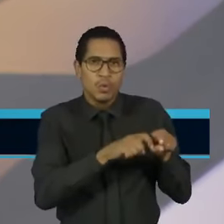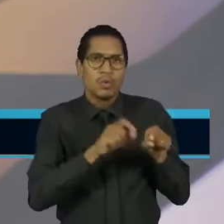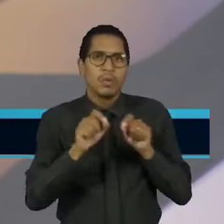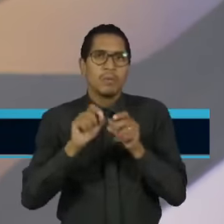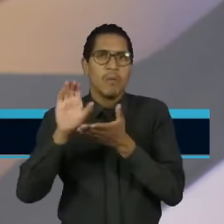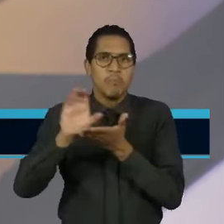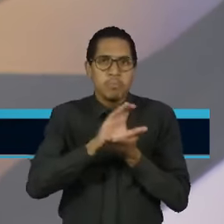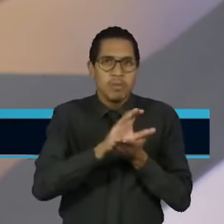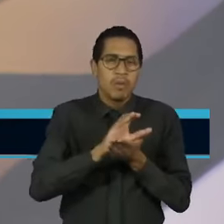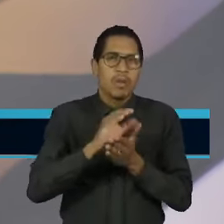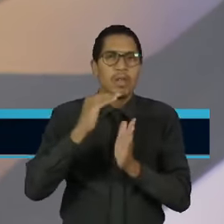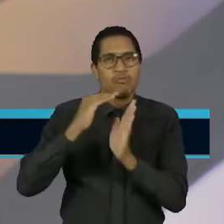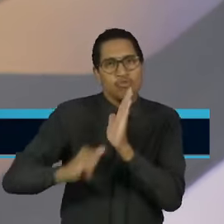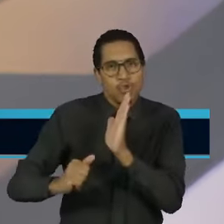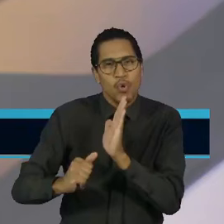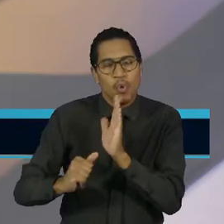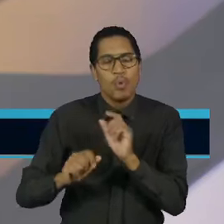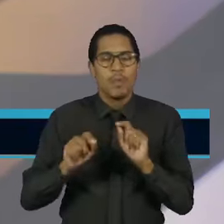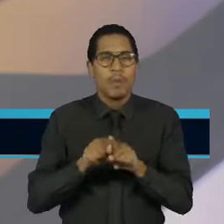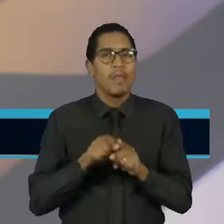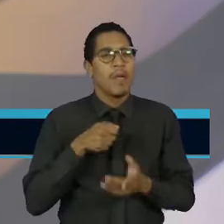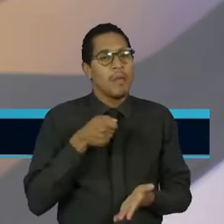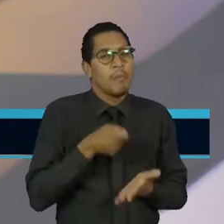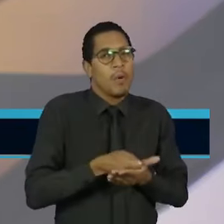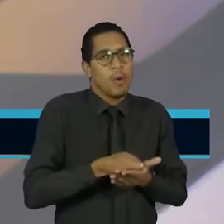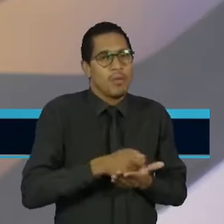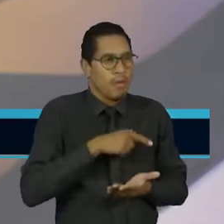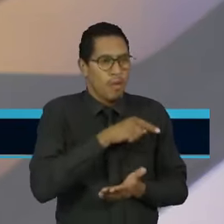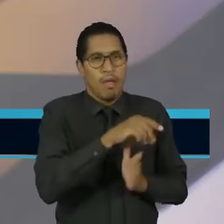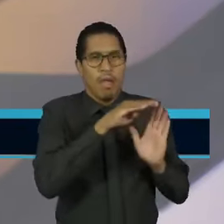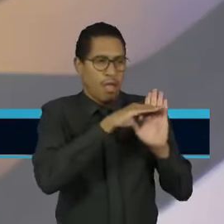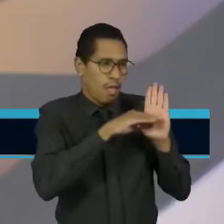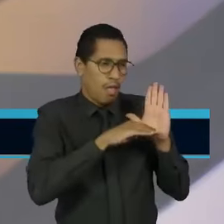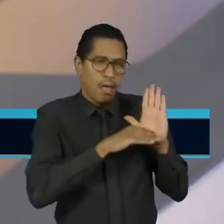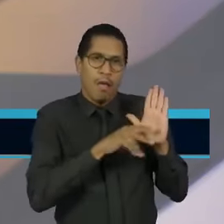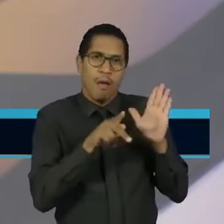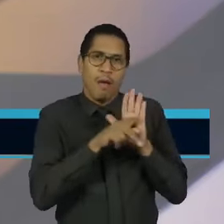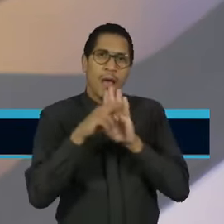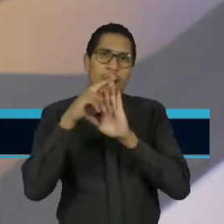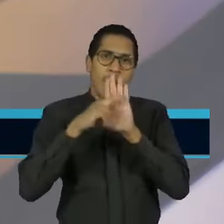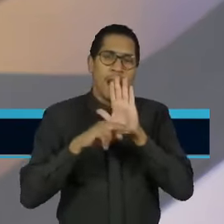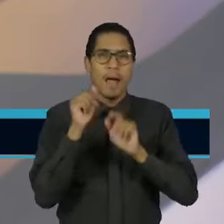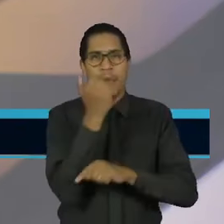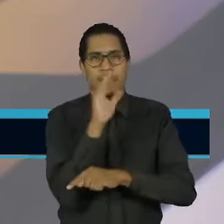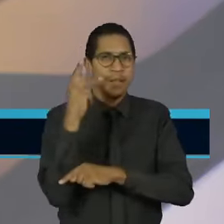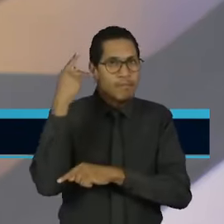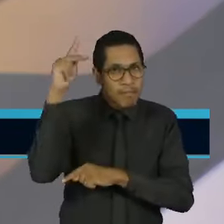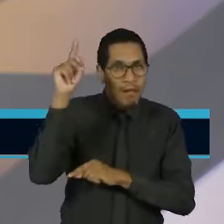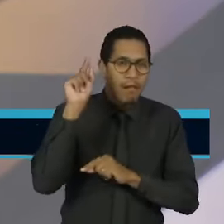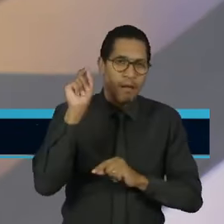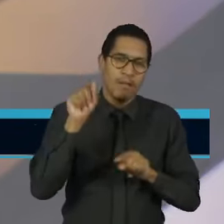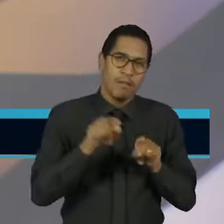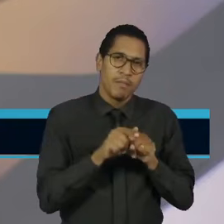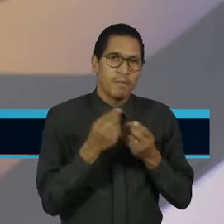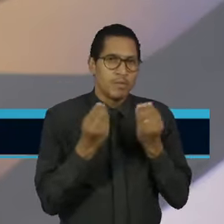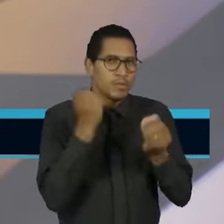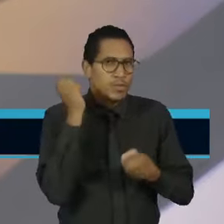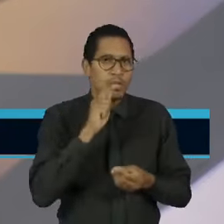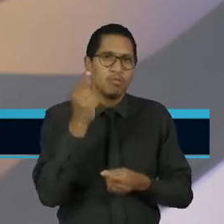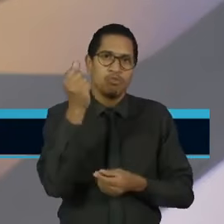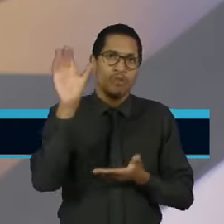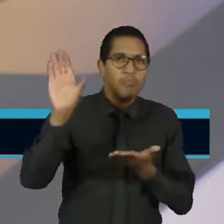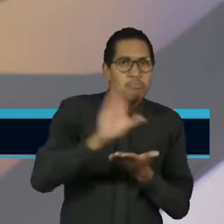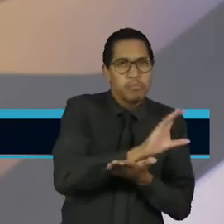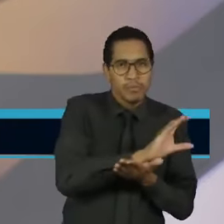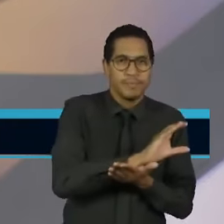imposição de normas ambientais que eles terão de seguir para fazer Ju a novos recursos da União Europeia